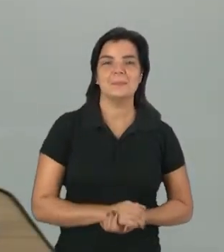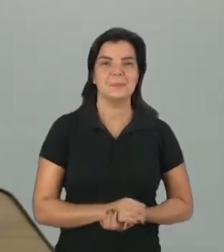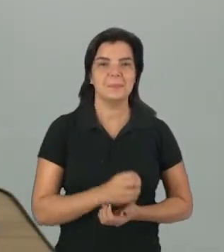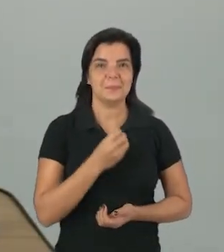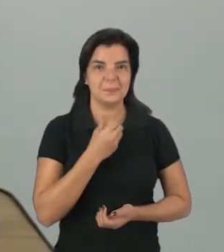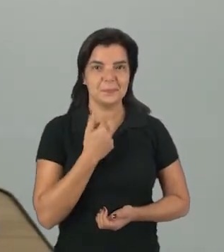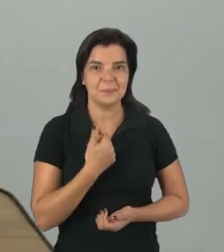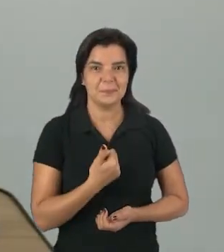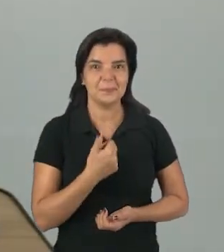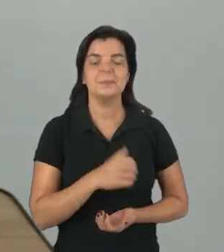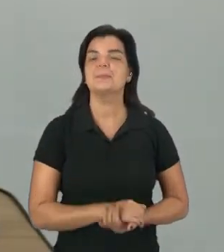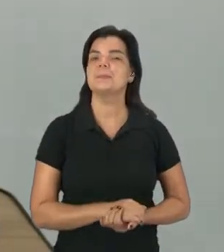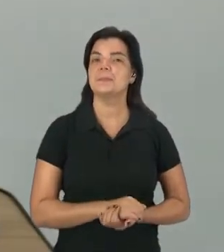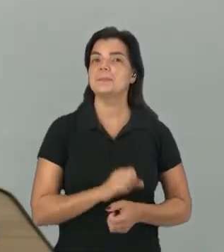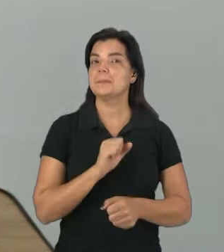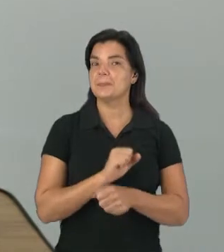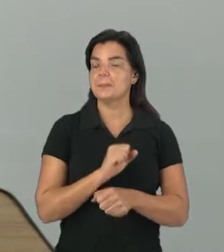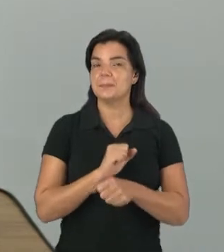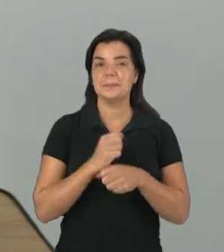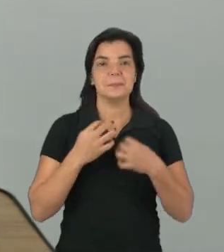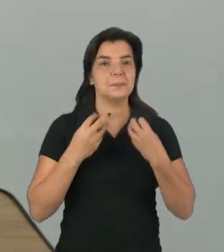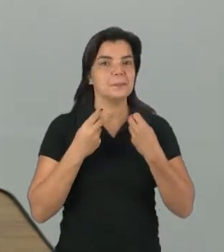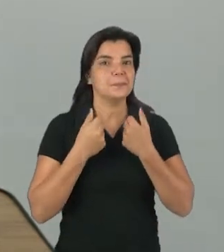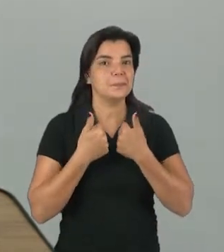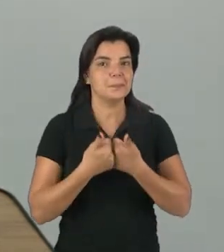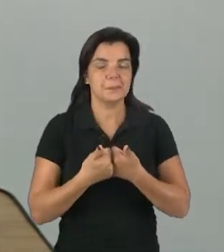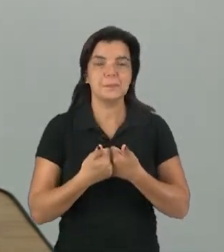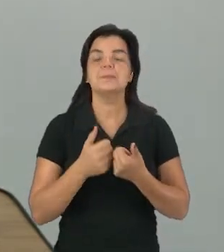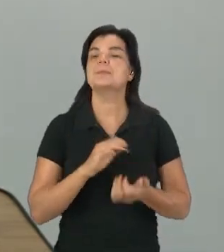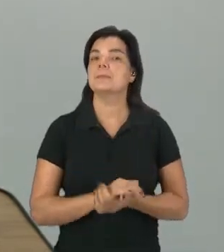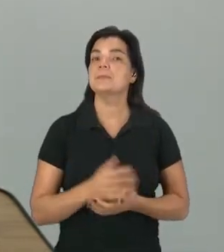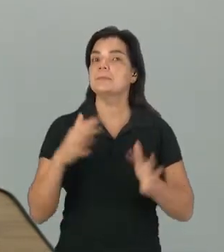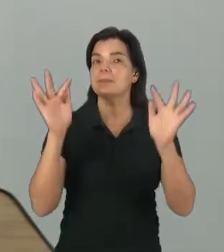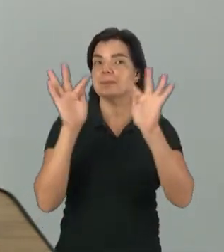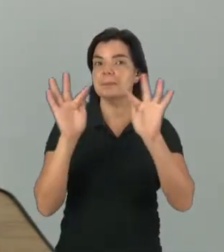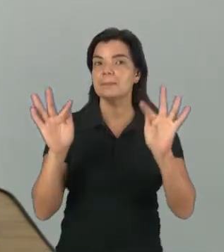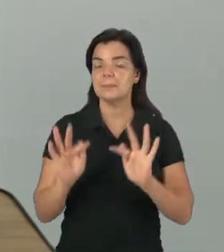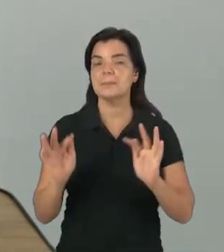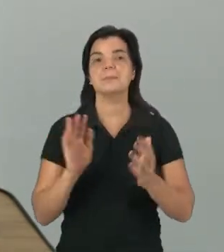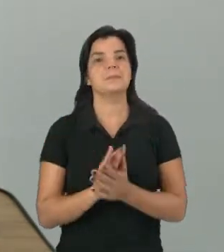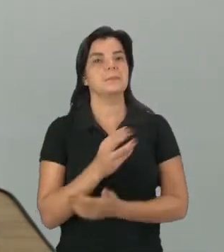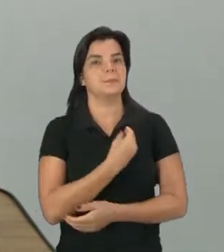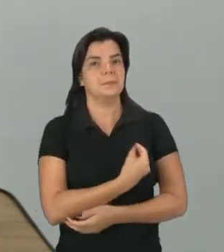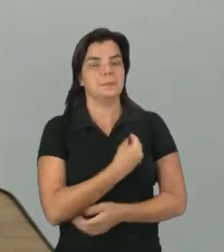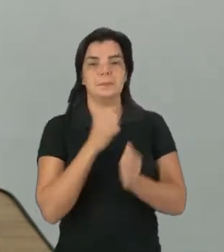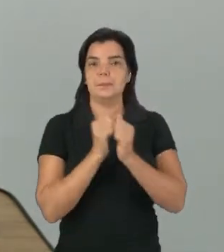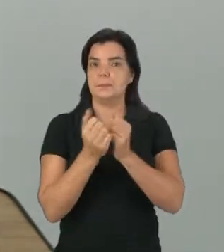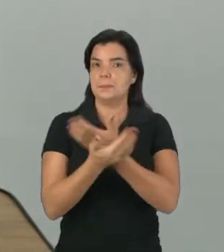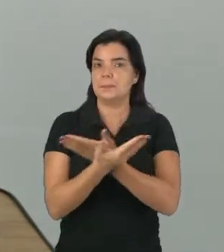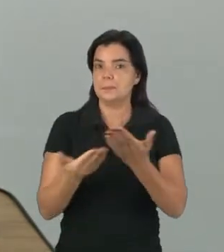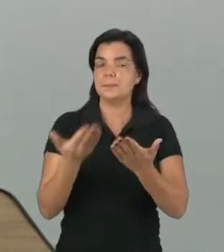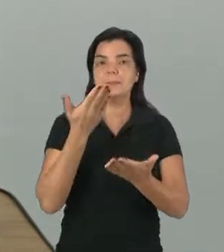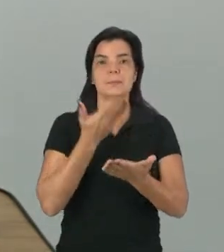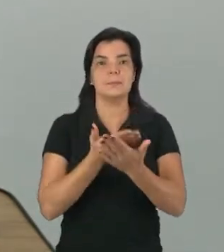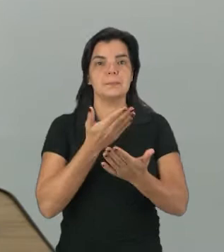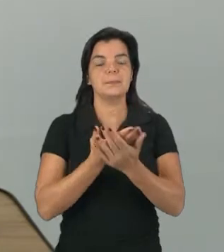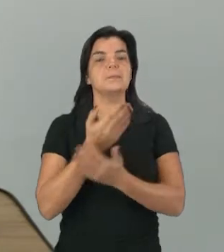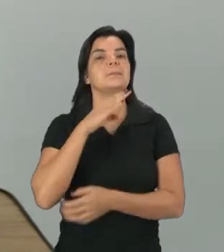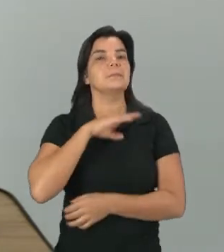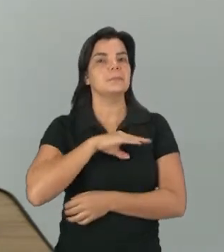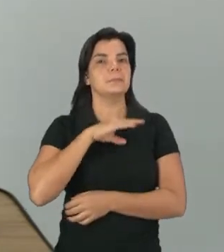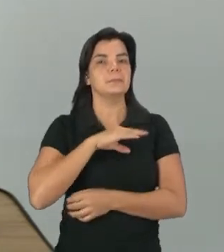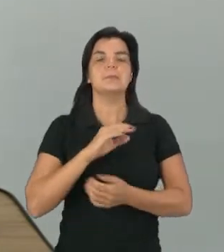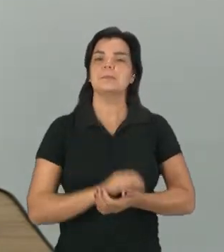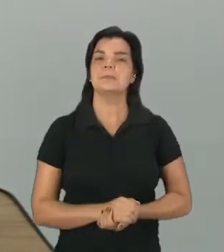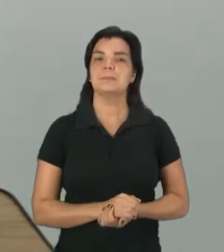turma! Como vocês estão? Espero que todos estejam muito bem e eu estou muito feliz por estar aqui junto com vocês para mais uma aula de língua